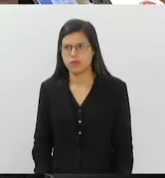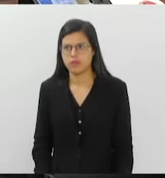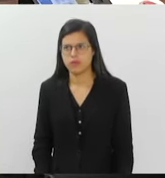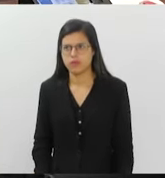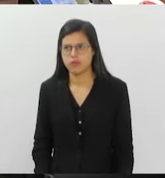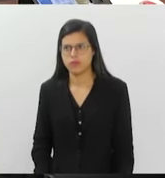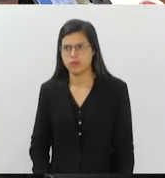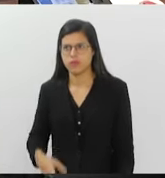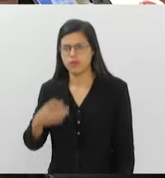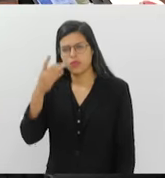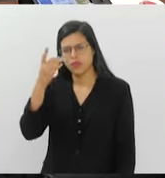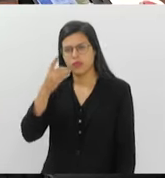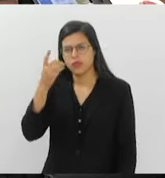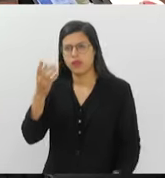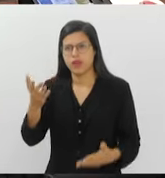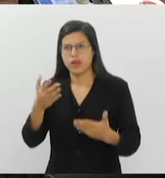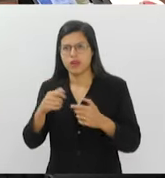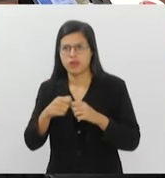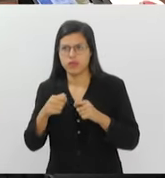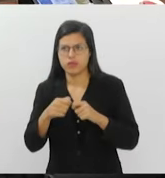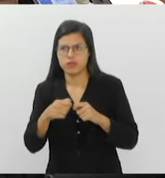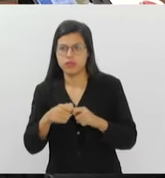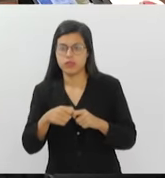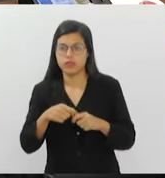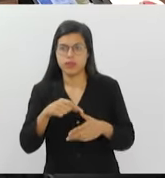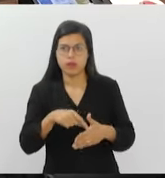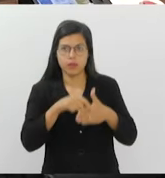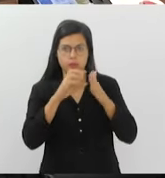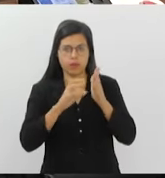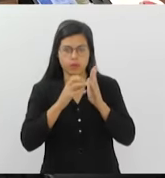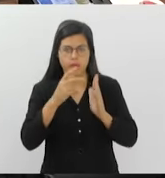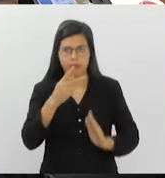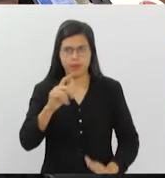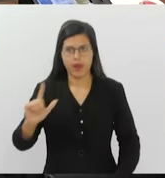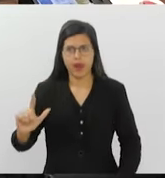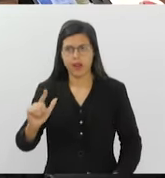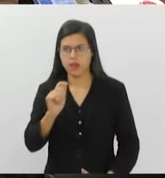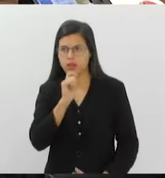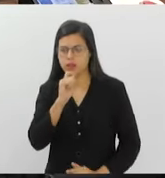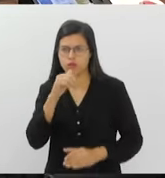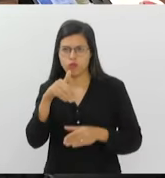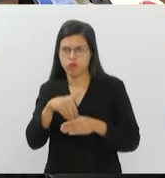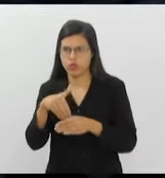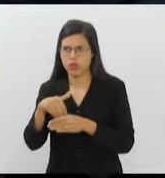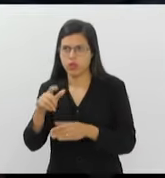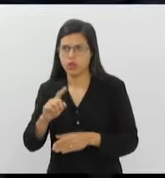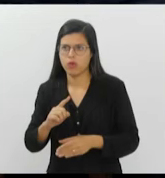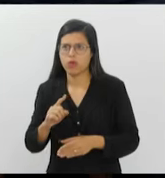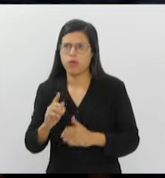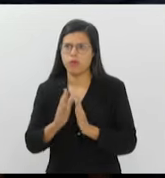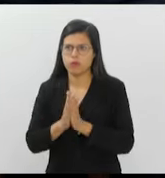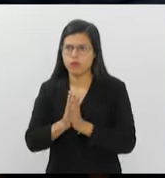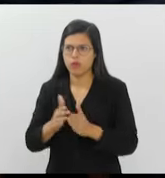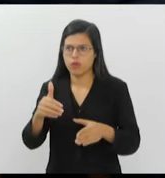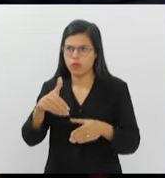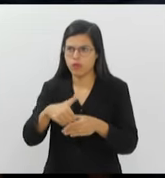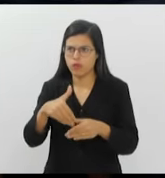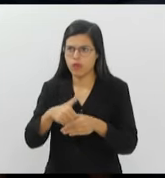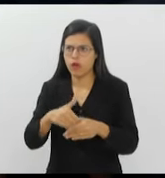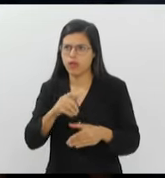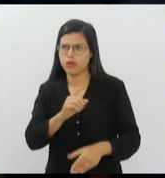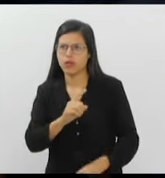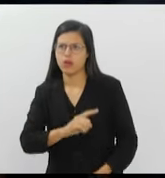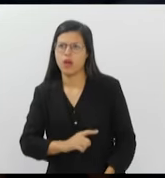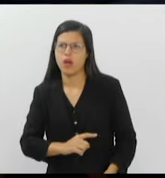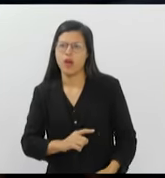eu queria aqui fazer um encaminhamento pela liderança do PL, que tem alguns deputados do PL que ainda não votaram. Por favor. Com gentileza que votem. Votem não, para a gente acabar com o